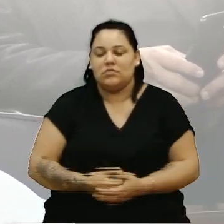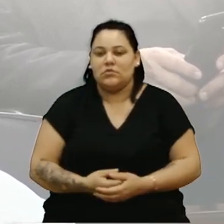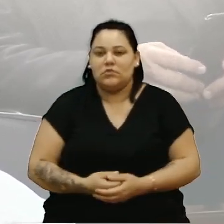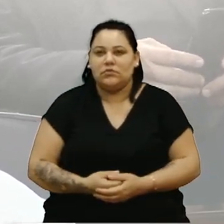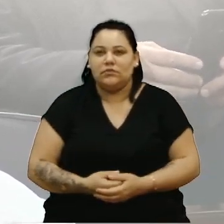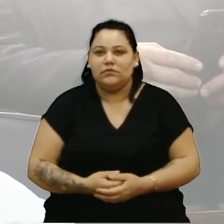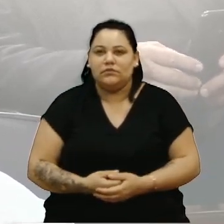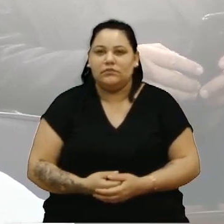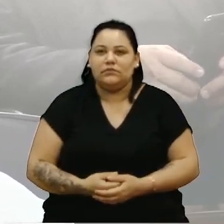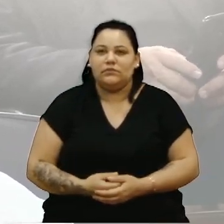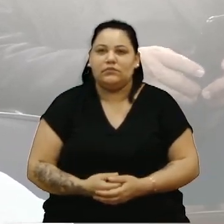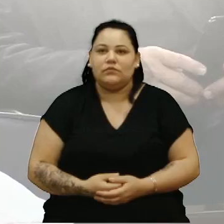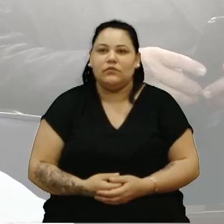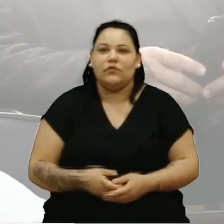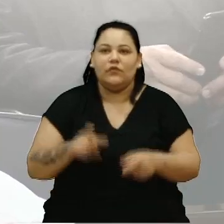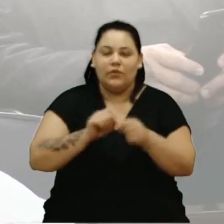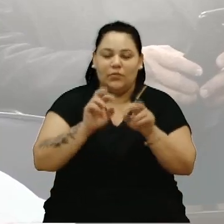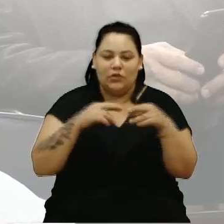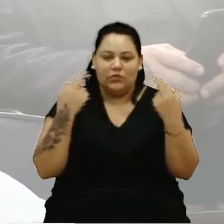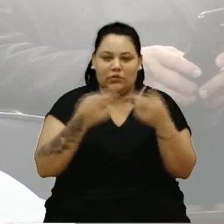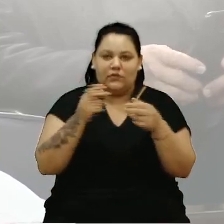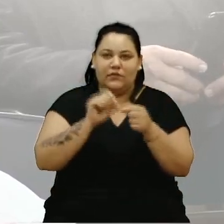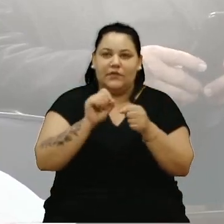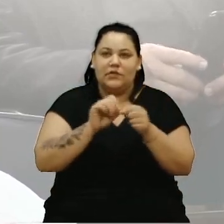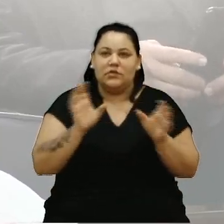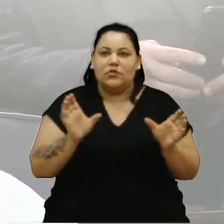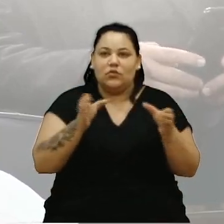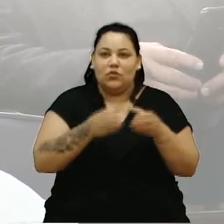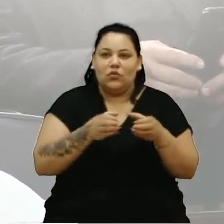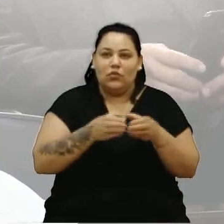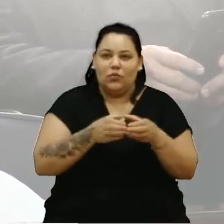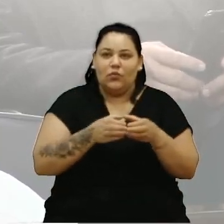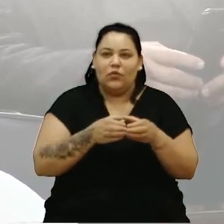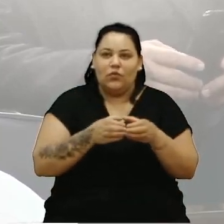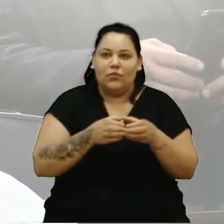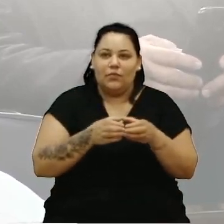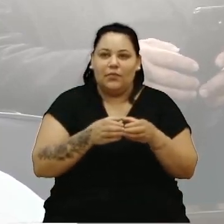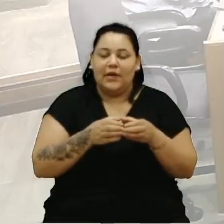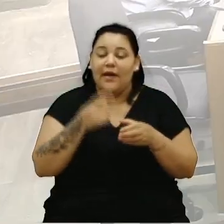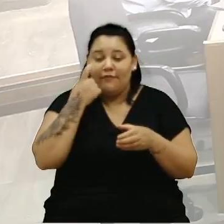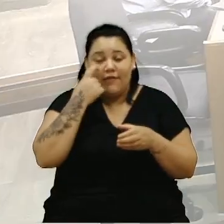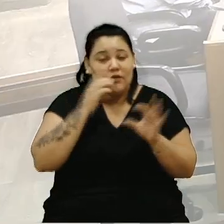caravana e vamos atrás, então, para desengavetar esses projetos aí, se tem projetos. Obrigado.